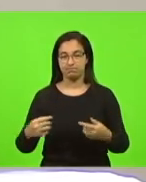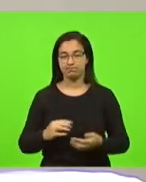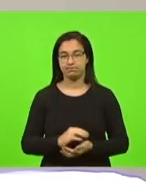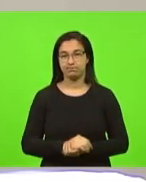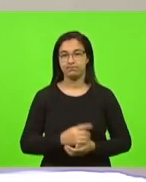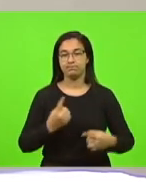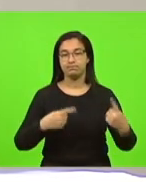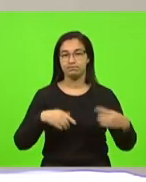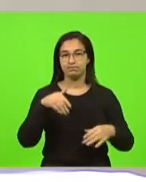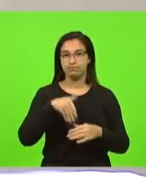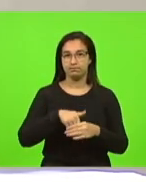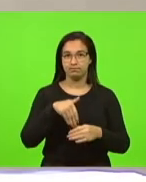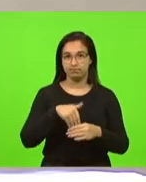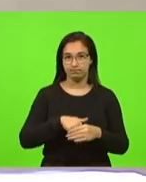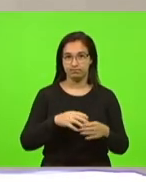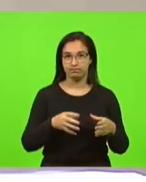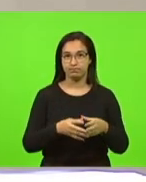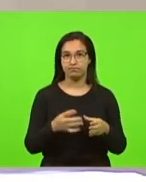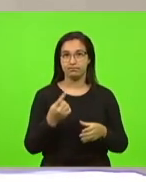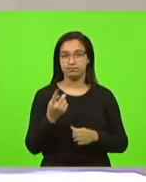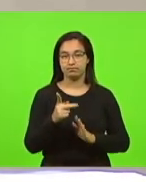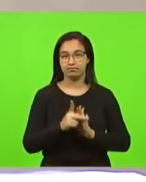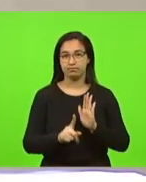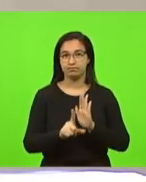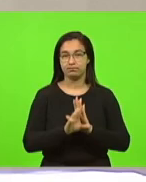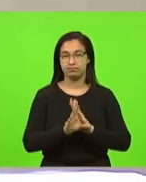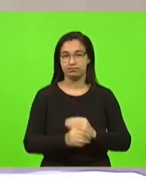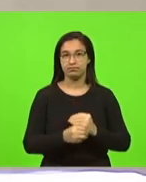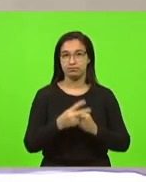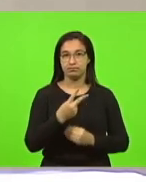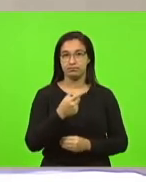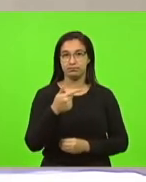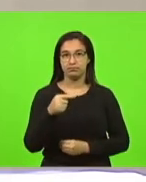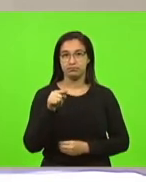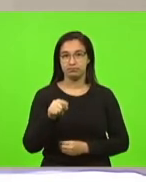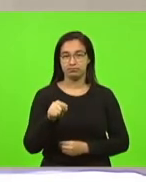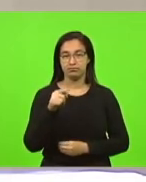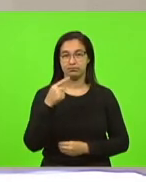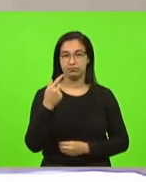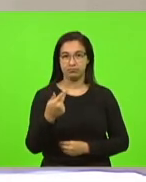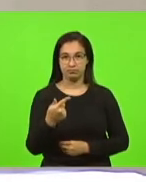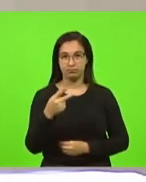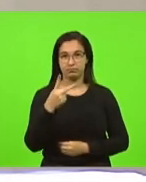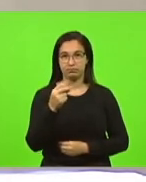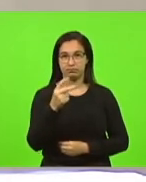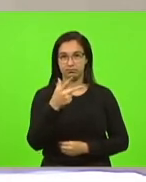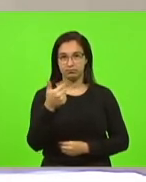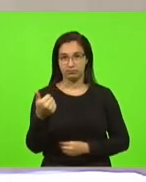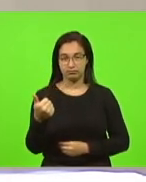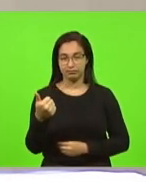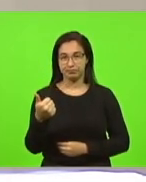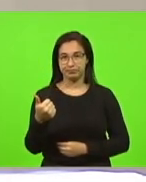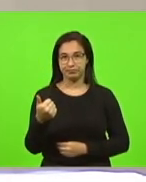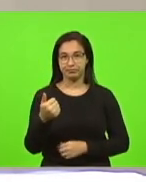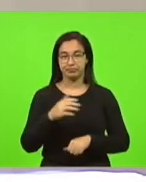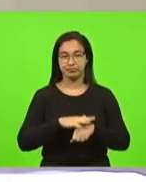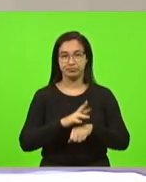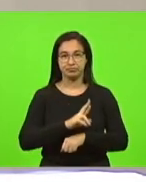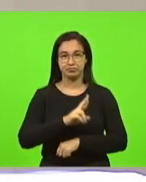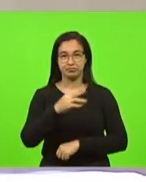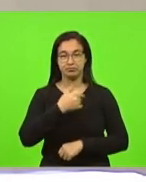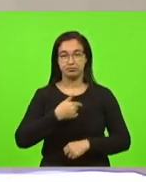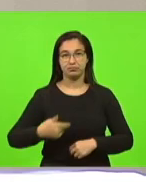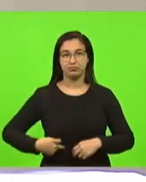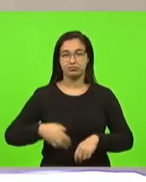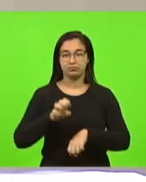Discussão e votação em primeiro turno do projeto de lei complementar 27.7 de 2021. Autor, Governo do Estado, dispõe